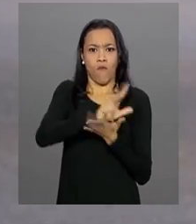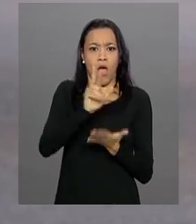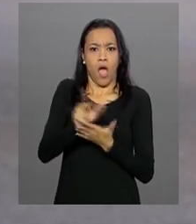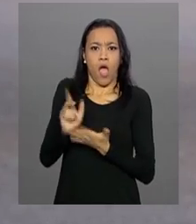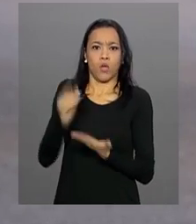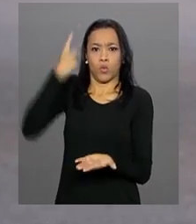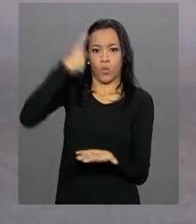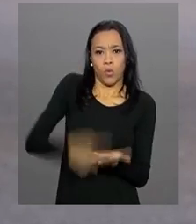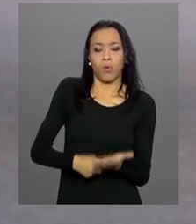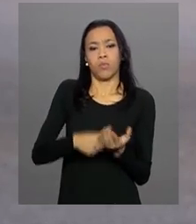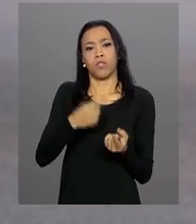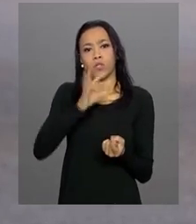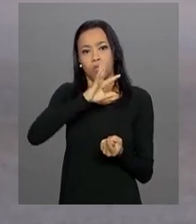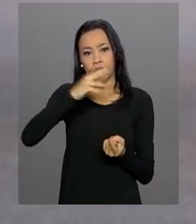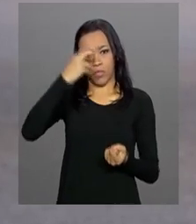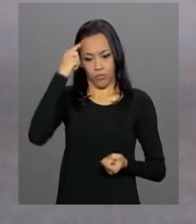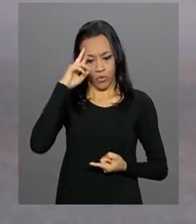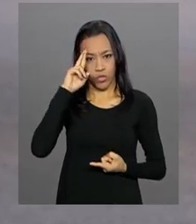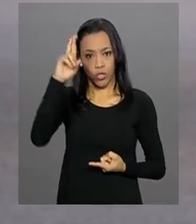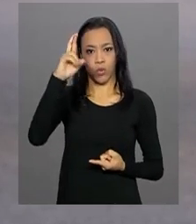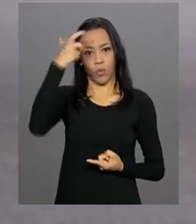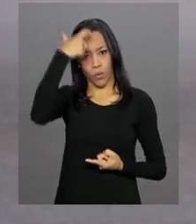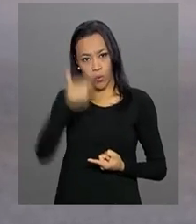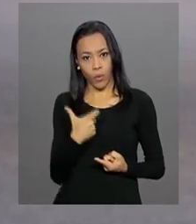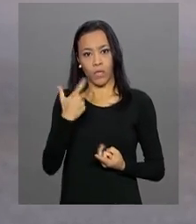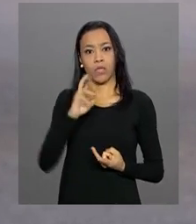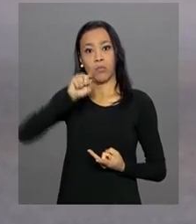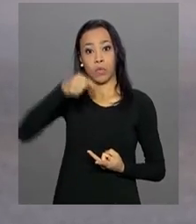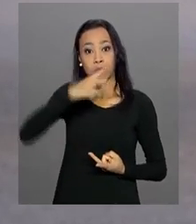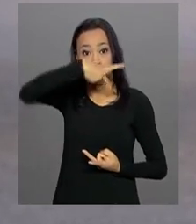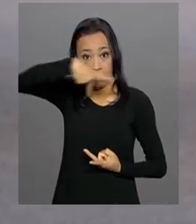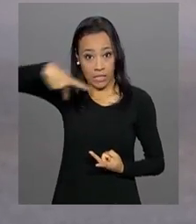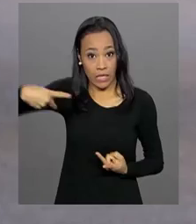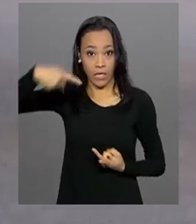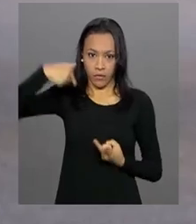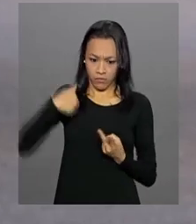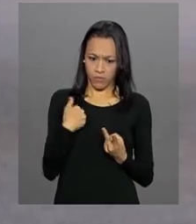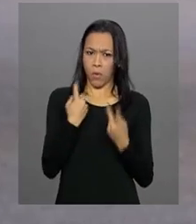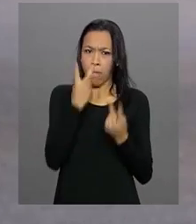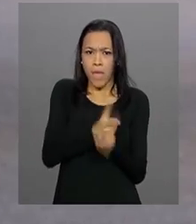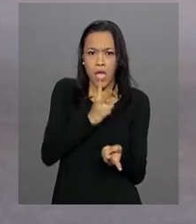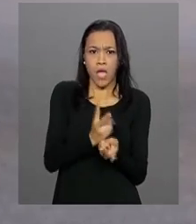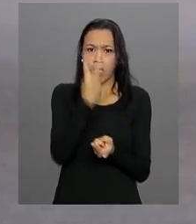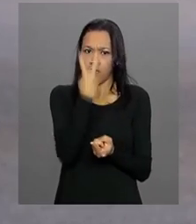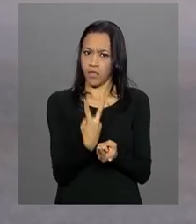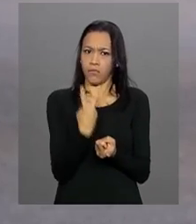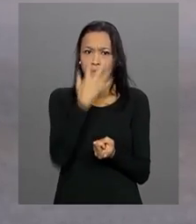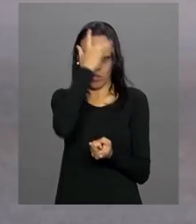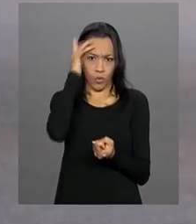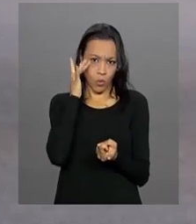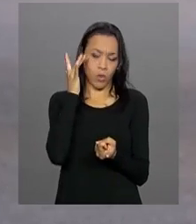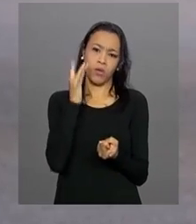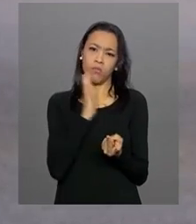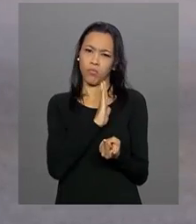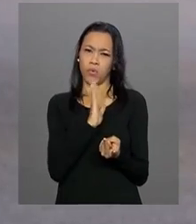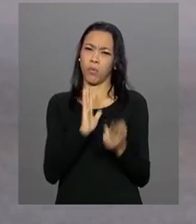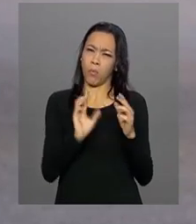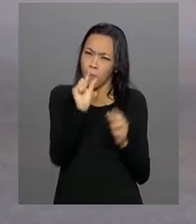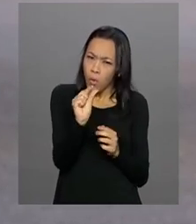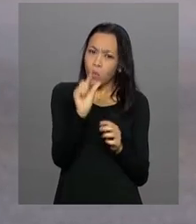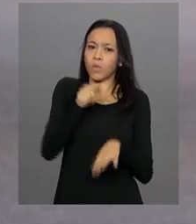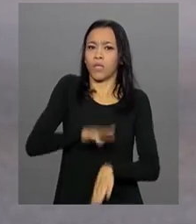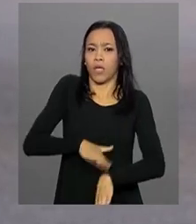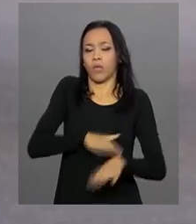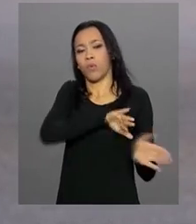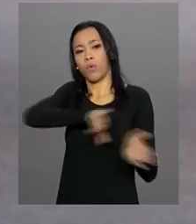ou de diretor-presidente com o cargo de membro do Conselho de Administração da empresa, mesmo que interinamente. Outros pontos